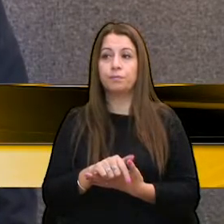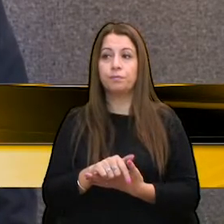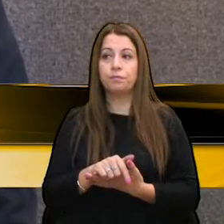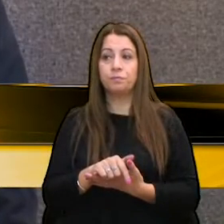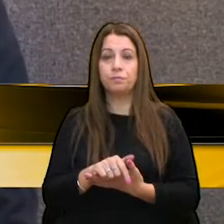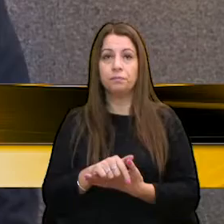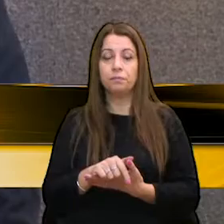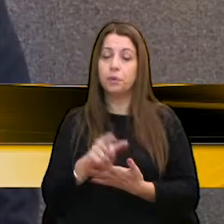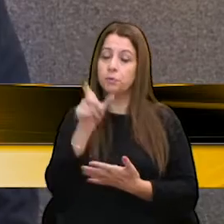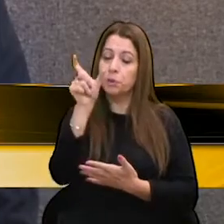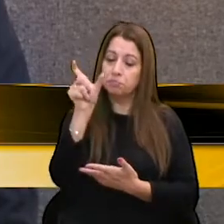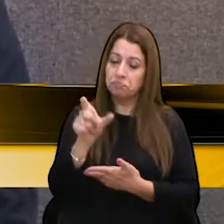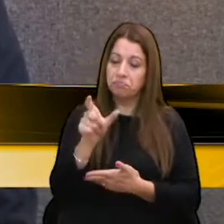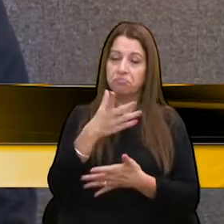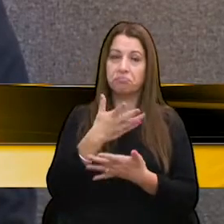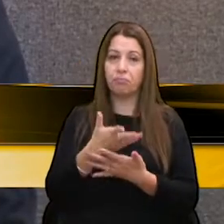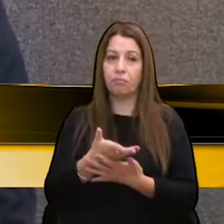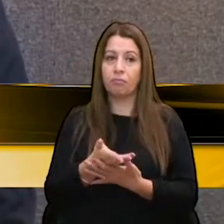de uma postura